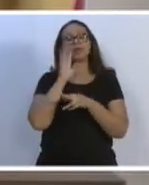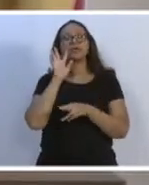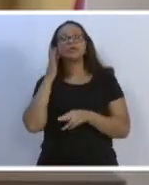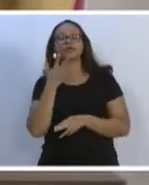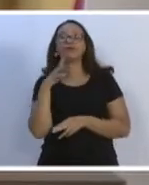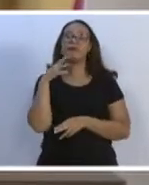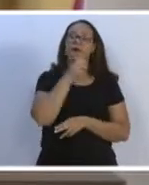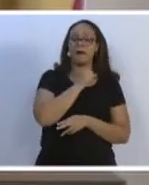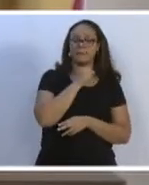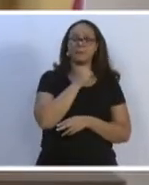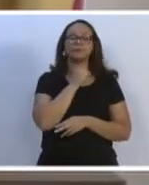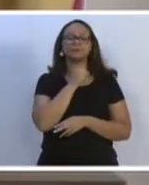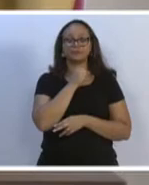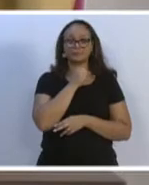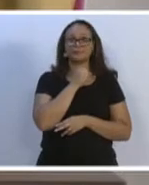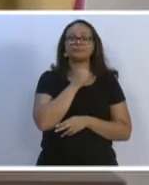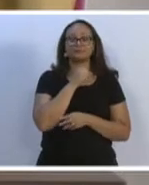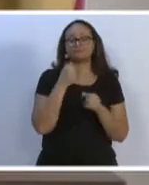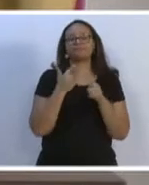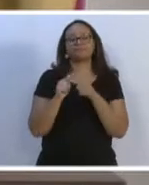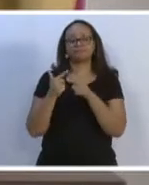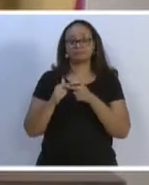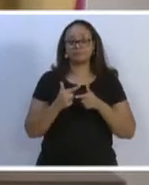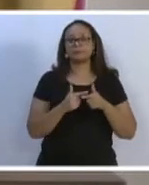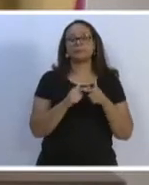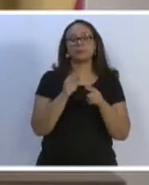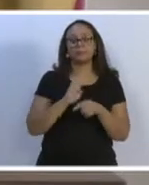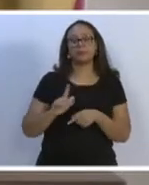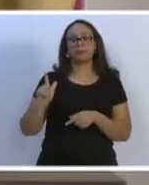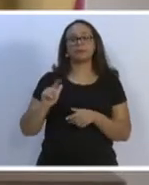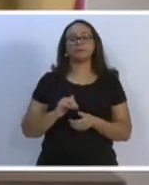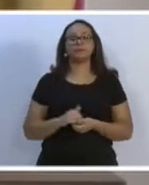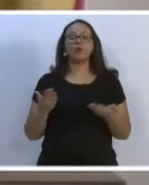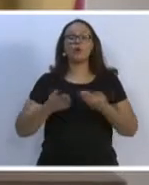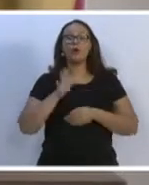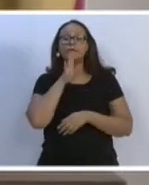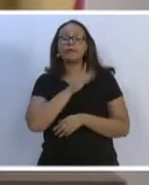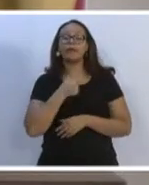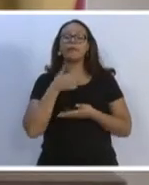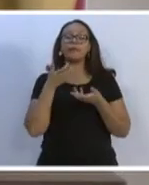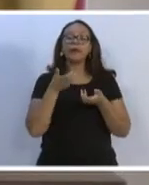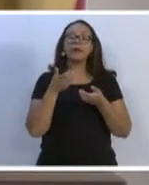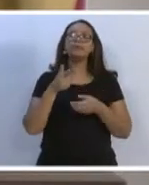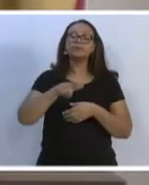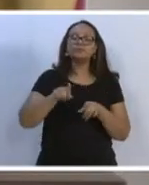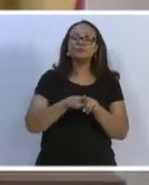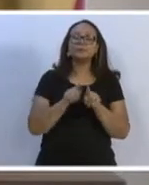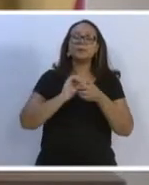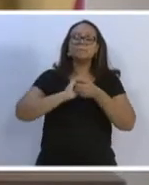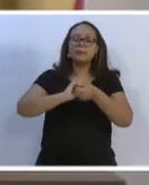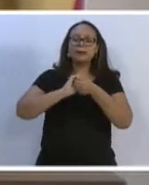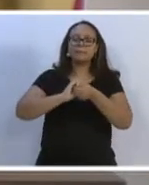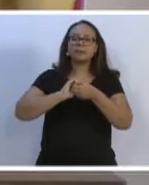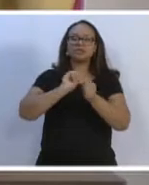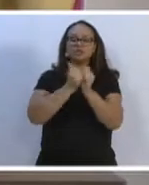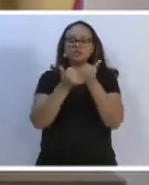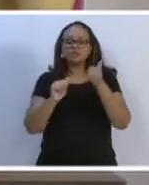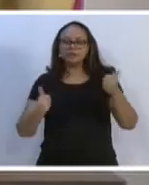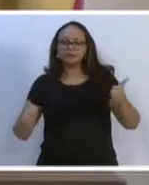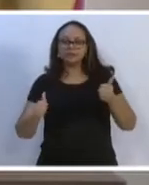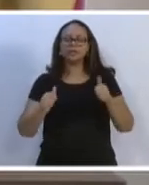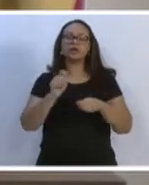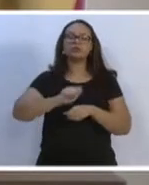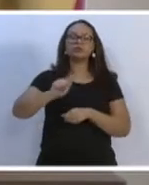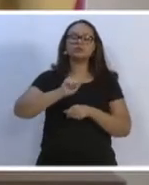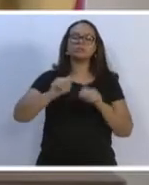essa novela, esse nó que não se desata aqui no município de Blumenau. Quero, na tarde de hoje também, tem as fotos aí, parabenizar a nova diretoria da Associação de Moradores do Ribeirão